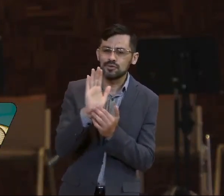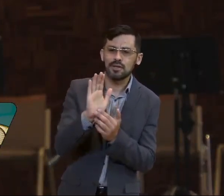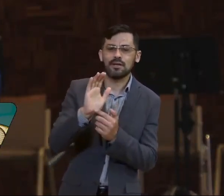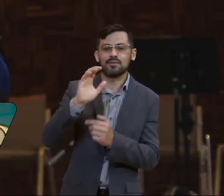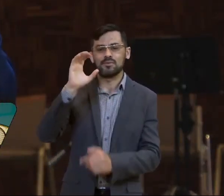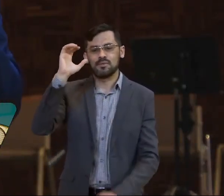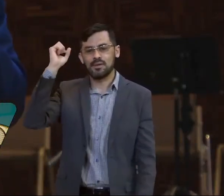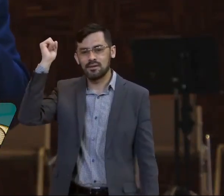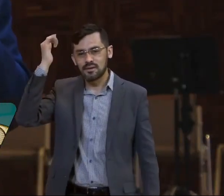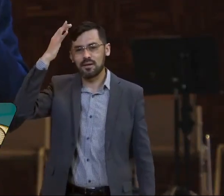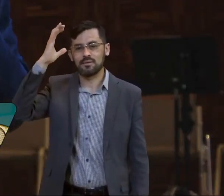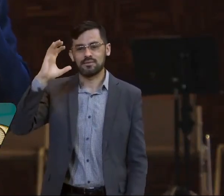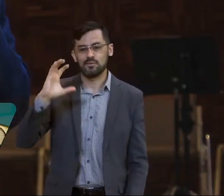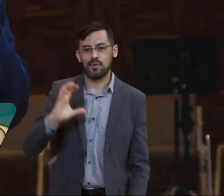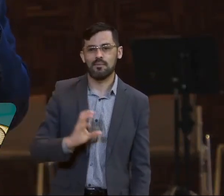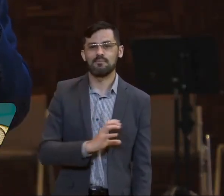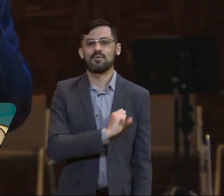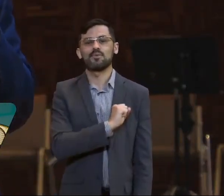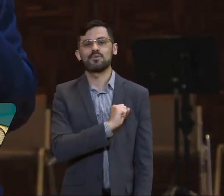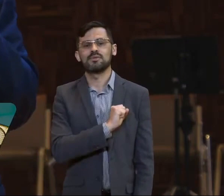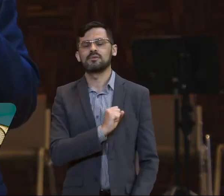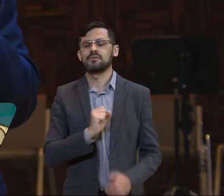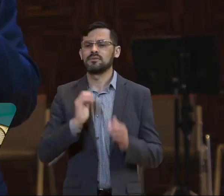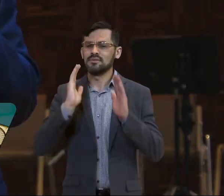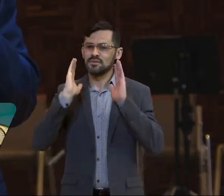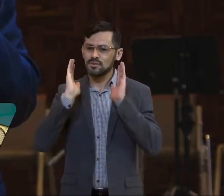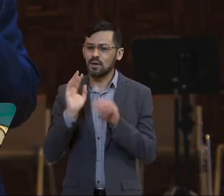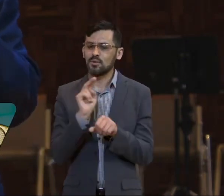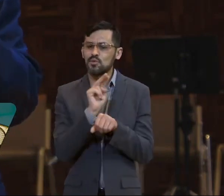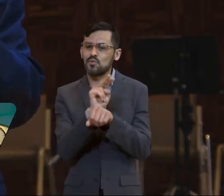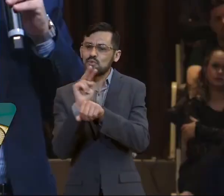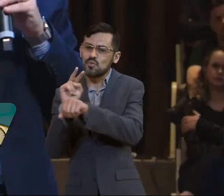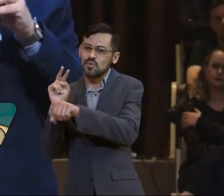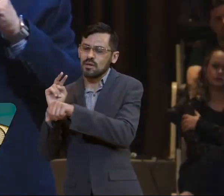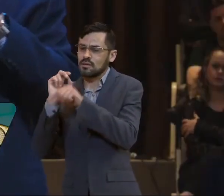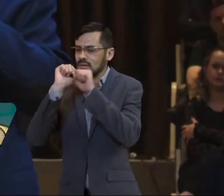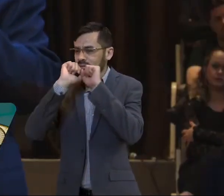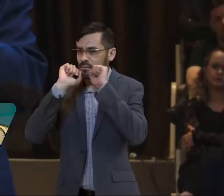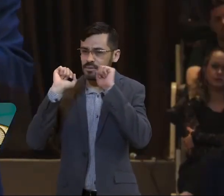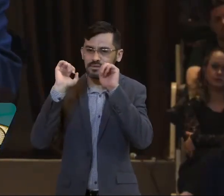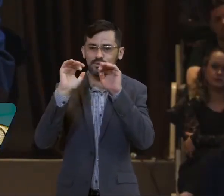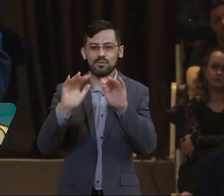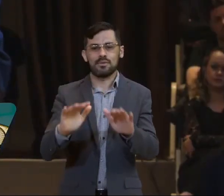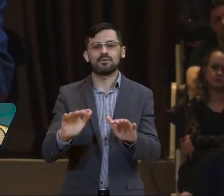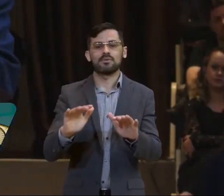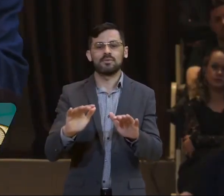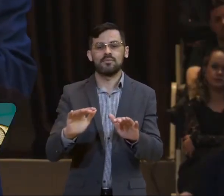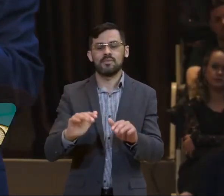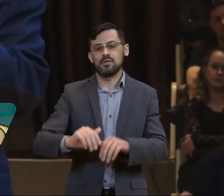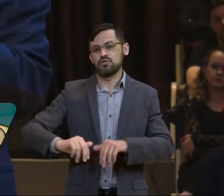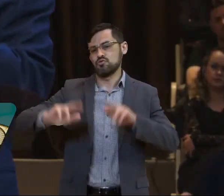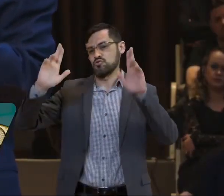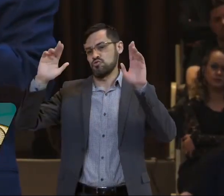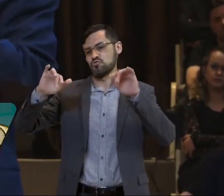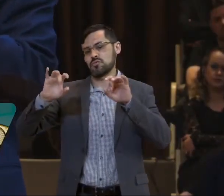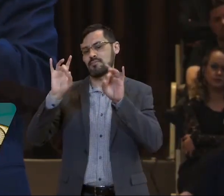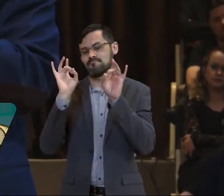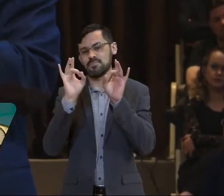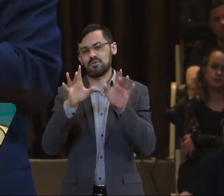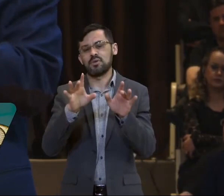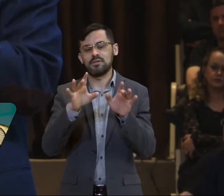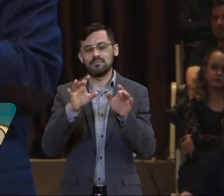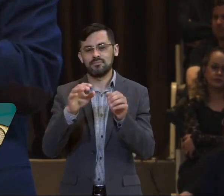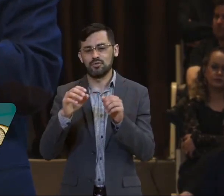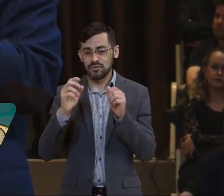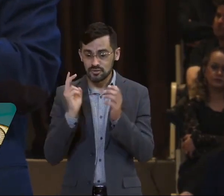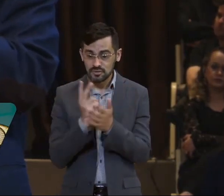te cercado com o meu amor, tenho te cercado, tenho te abençoado, nunca deixei de estar do teu